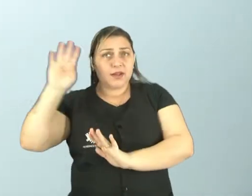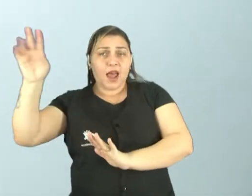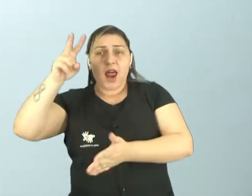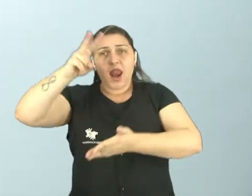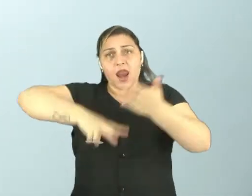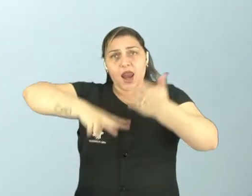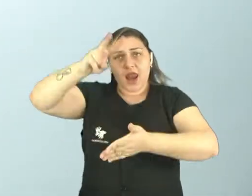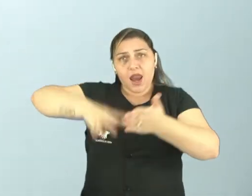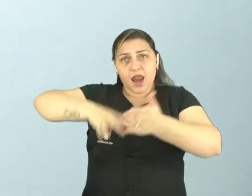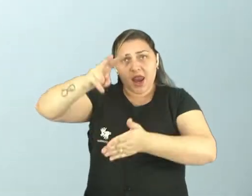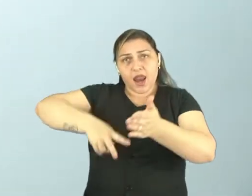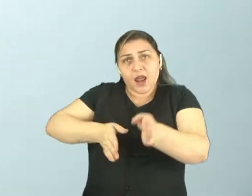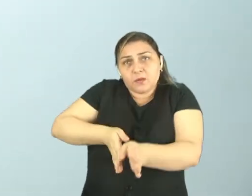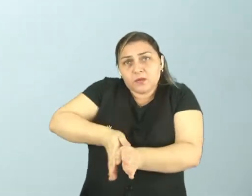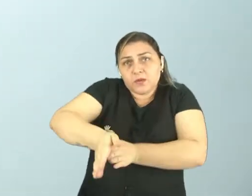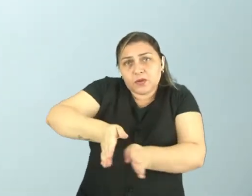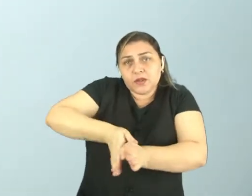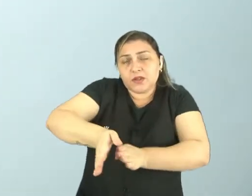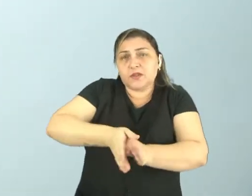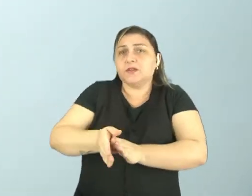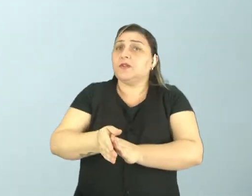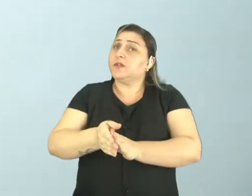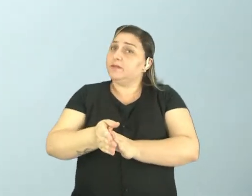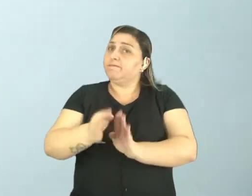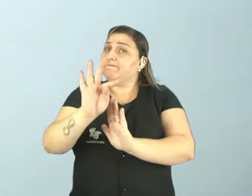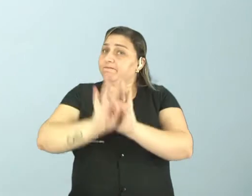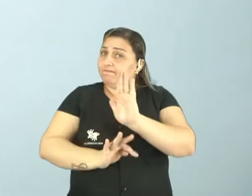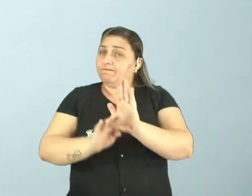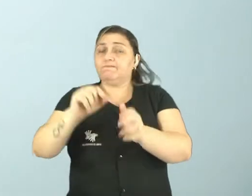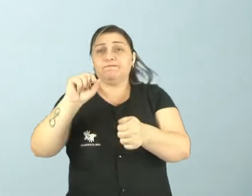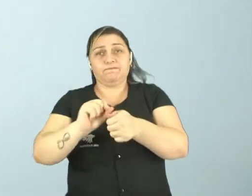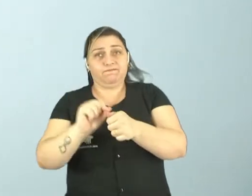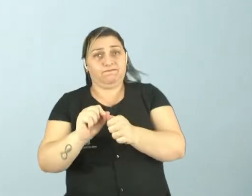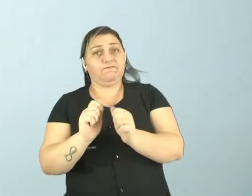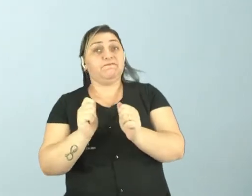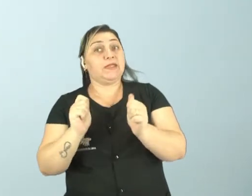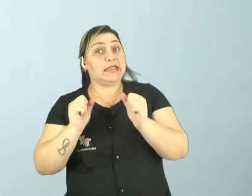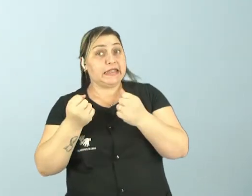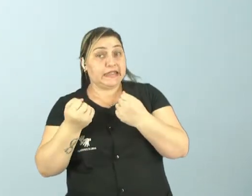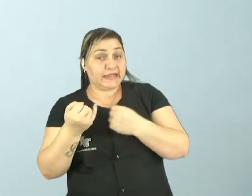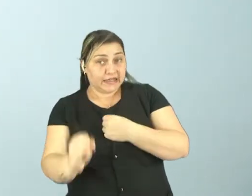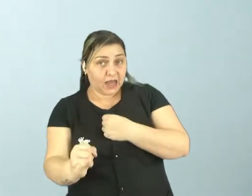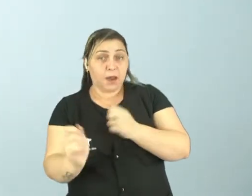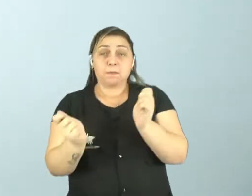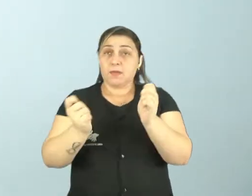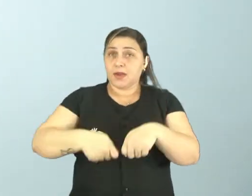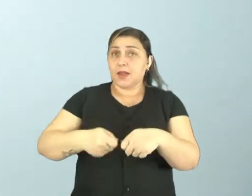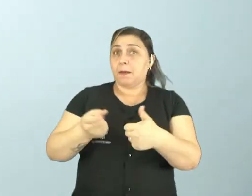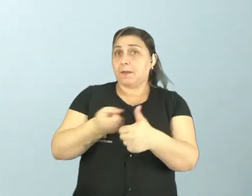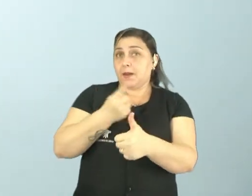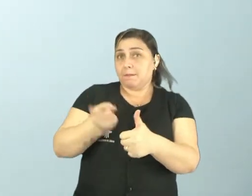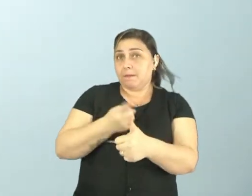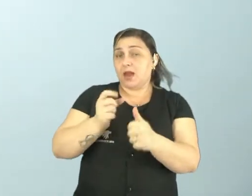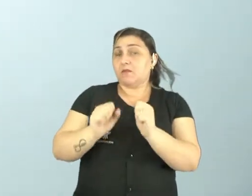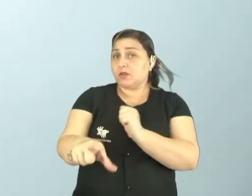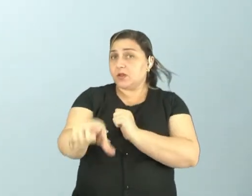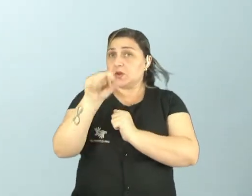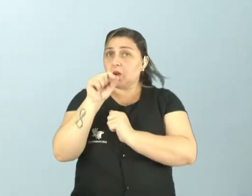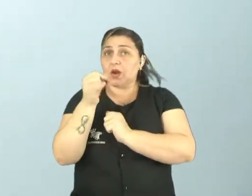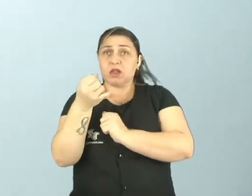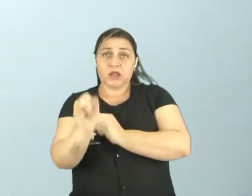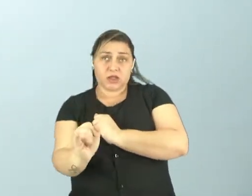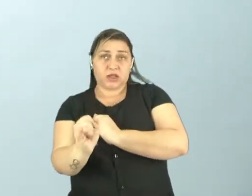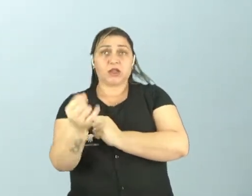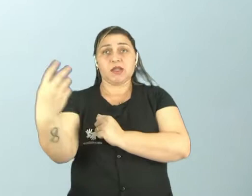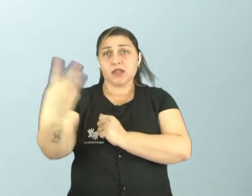as instruções do texto a ser feito, tá bom? Se permitir primeira ou terceira, você escolhe. Se disser só primeira, você vai escrever em